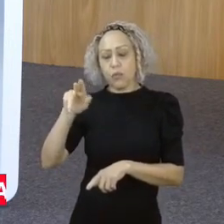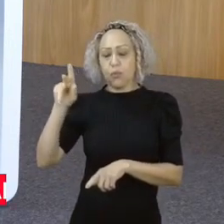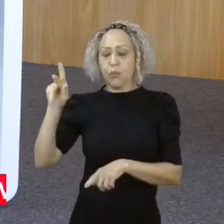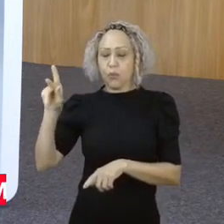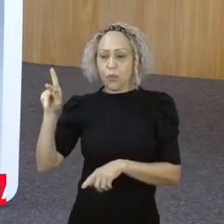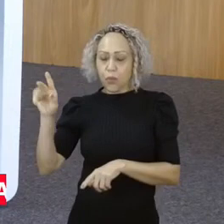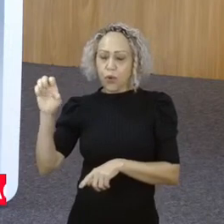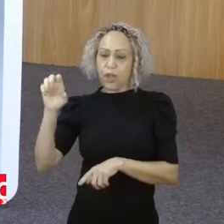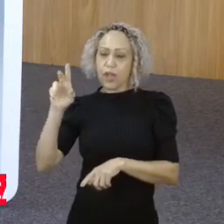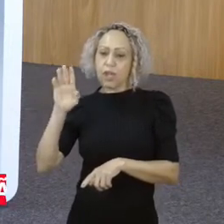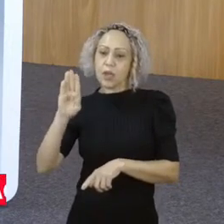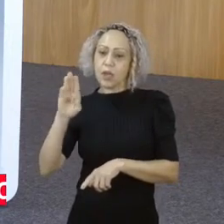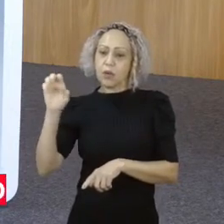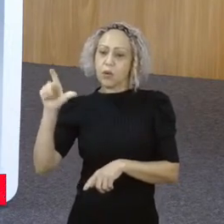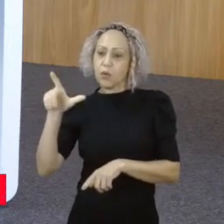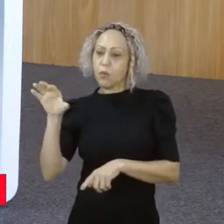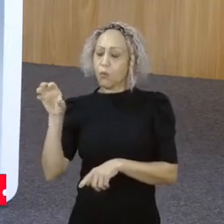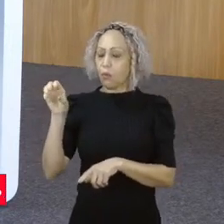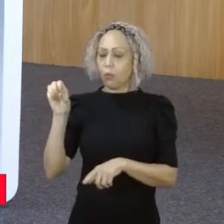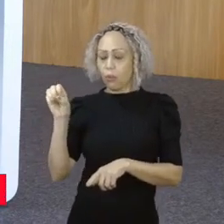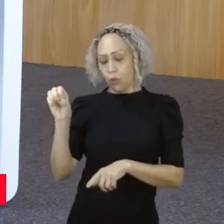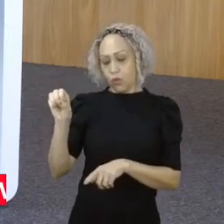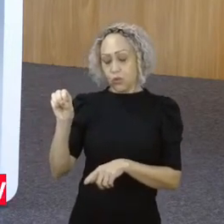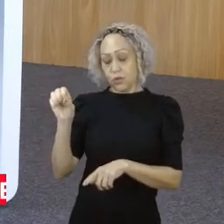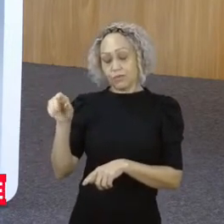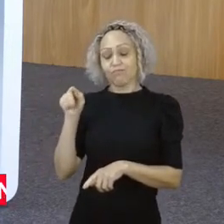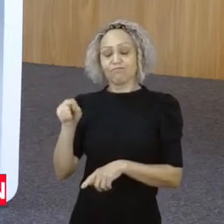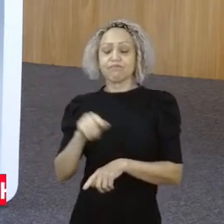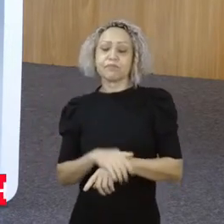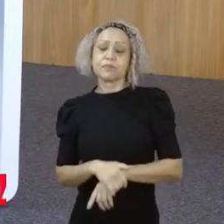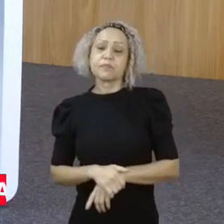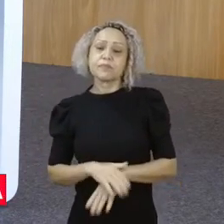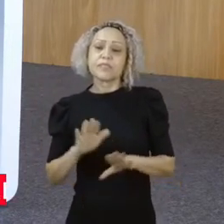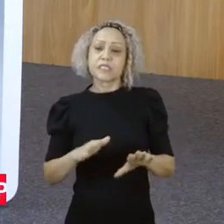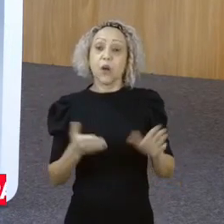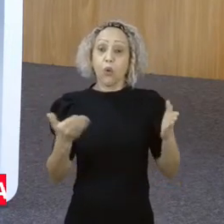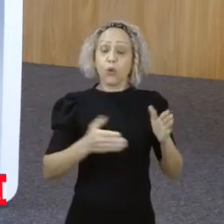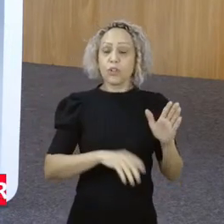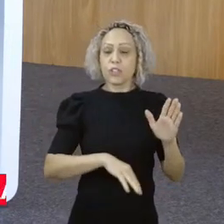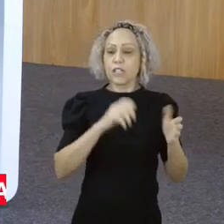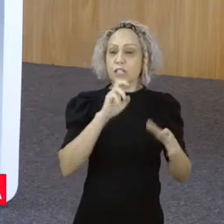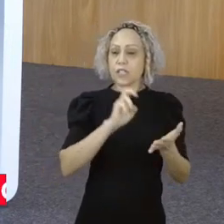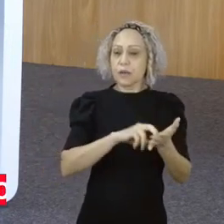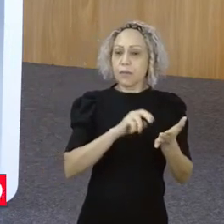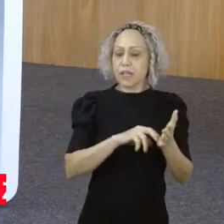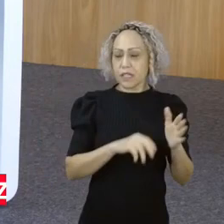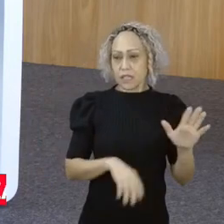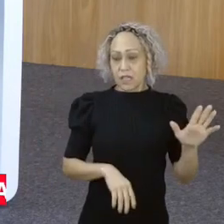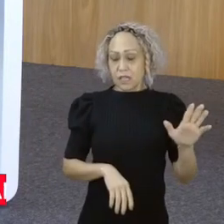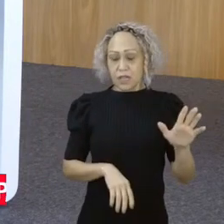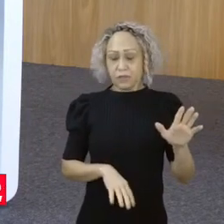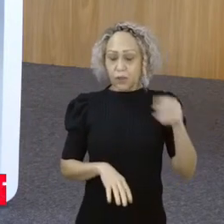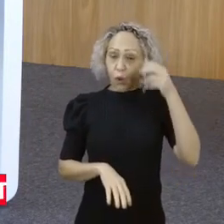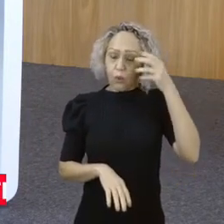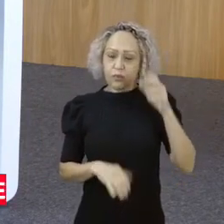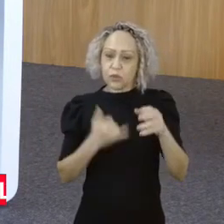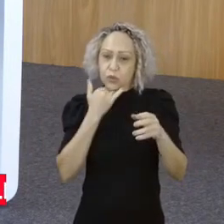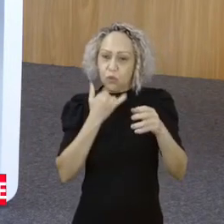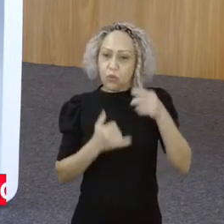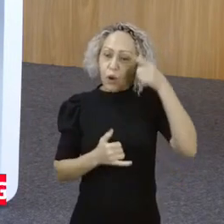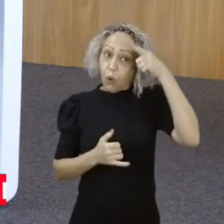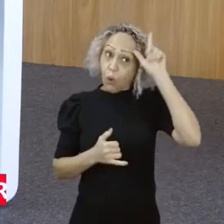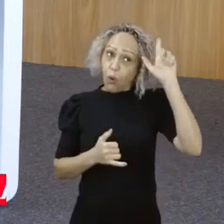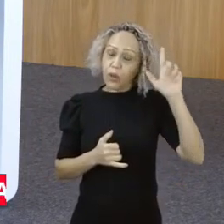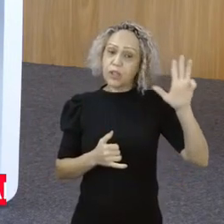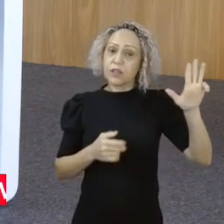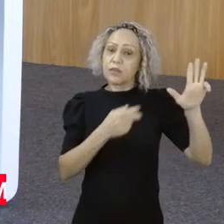O presidente Lula recebeu na manhã desta quarta-feira no Palácio do Planalto o secretário de Estado dos Estados Unidos, Antony Blinken.